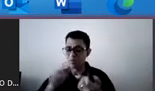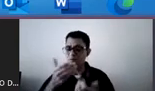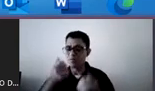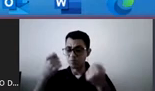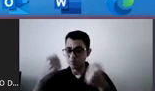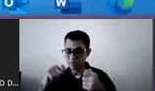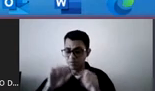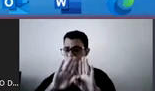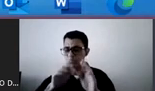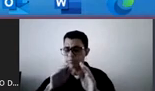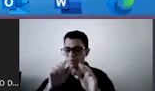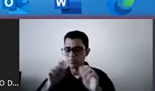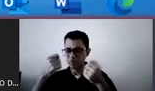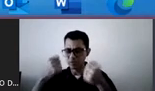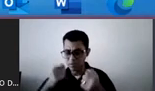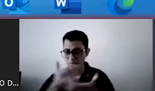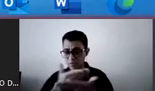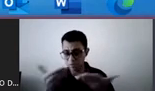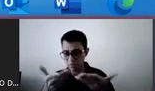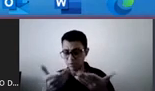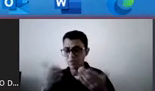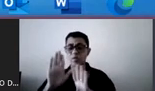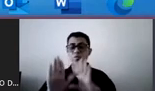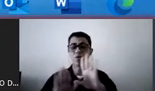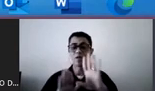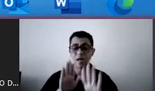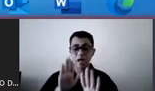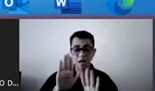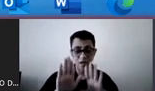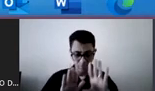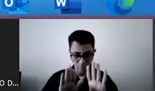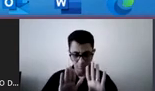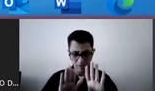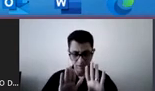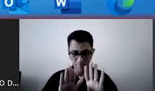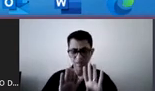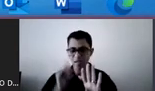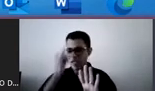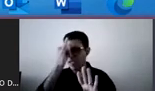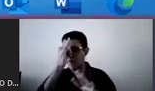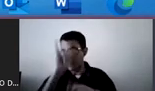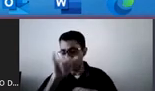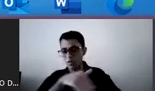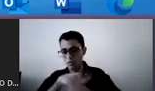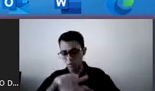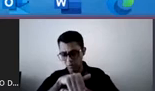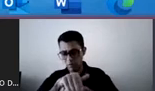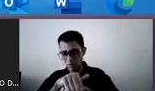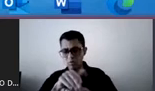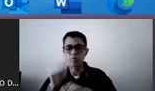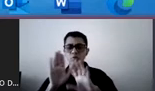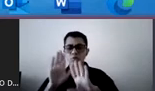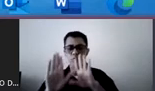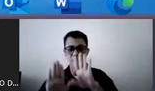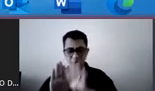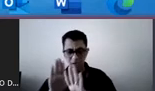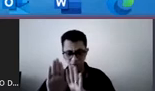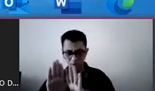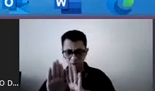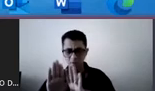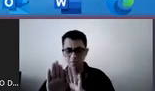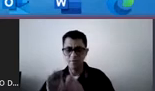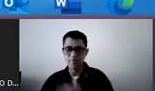foi um bombardeio de informações que deixou a gente perplexo, mas vem a nós, acabei de